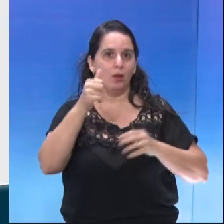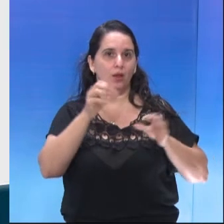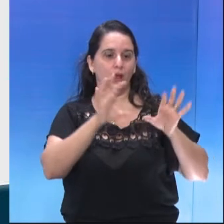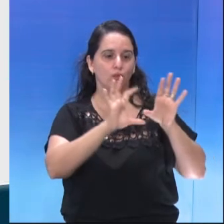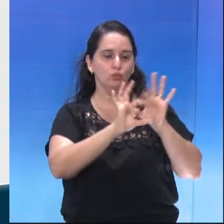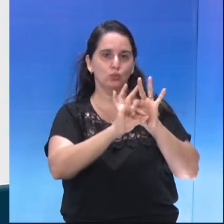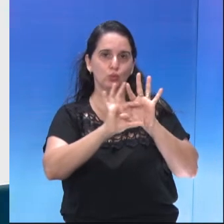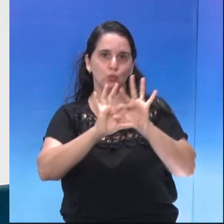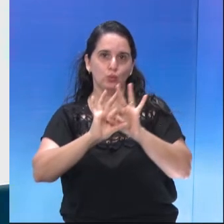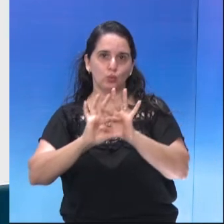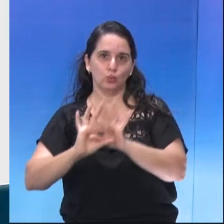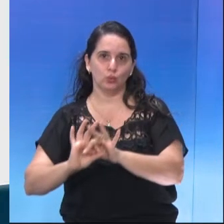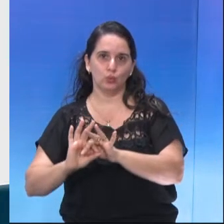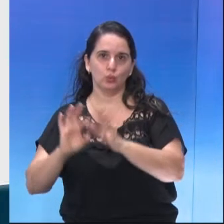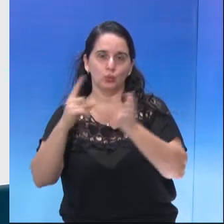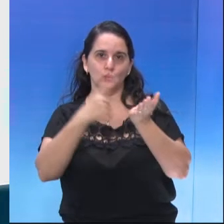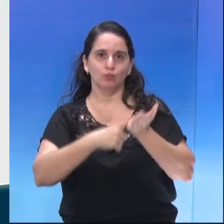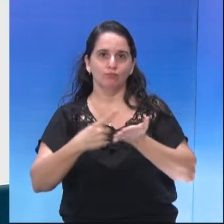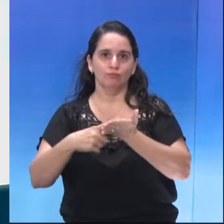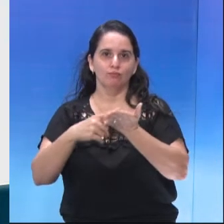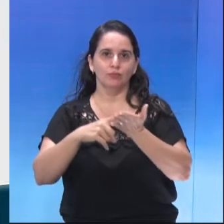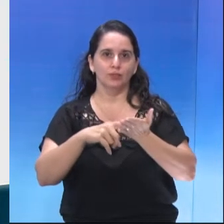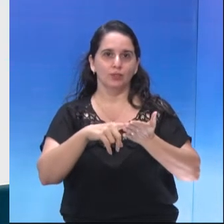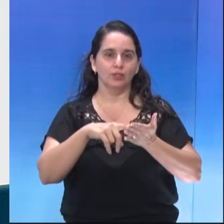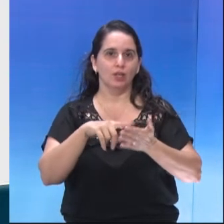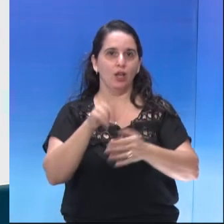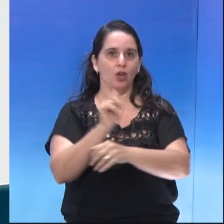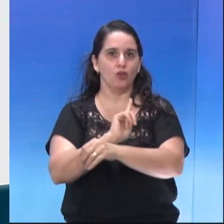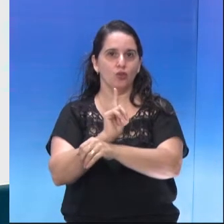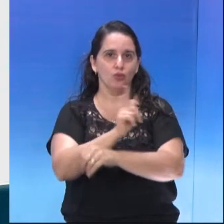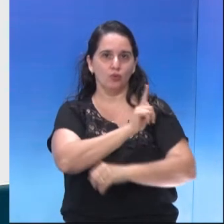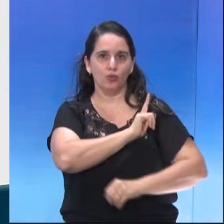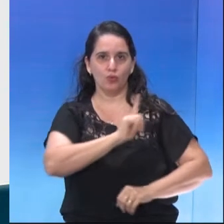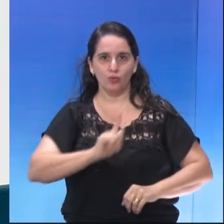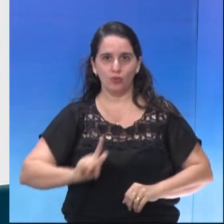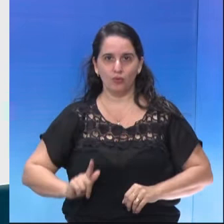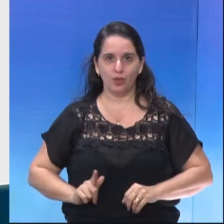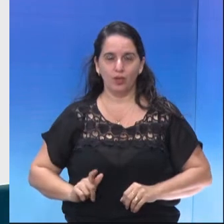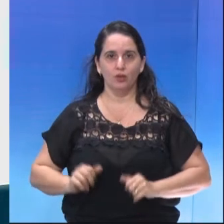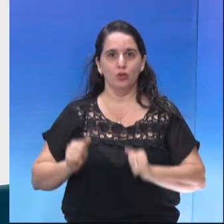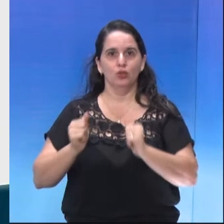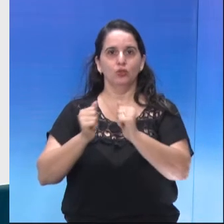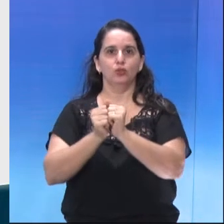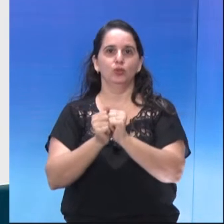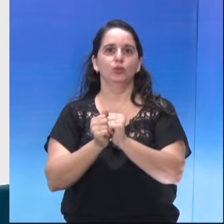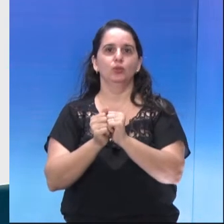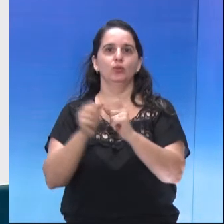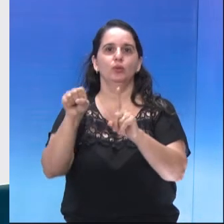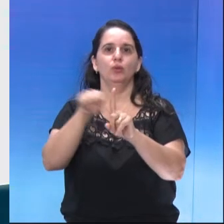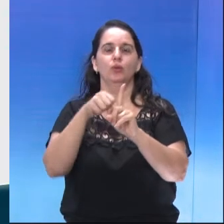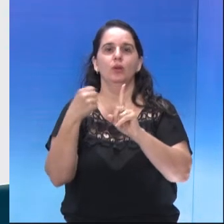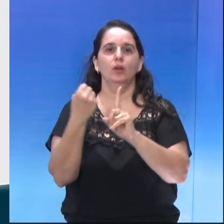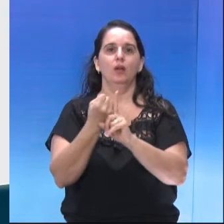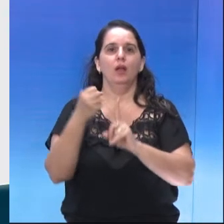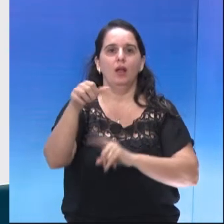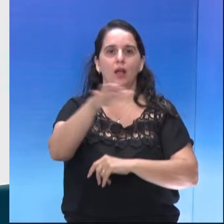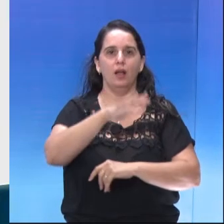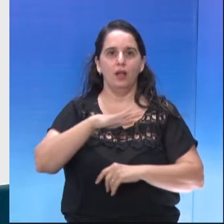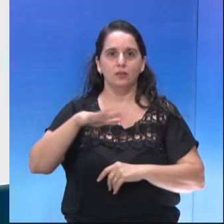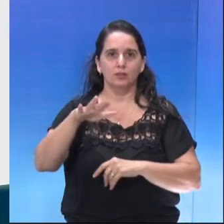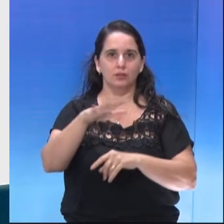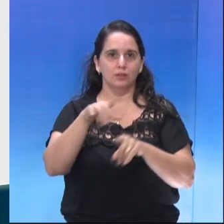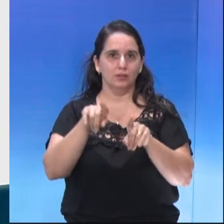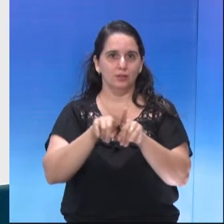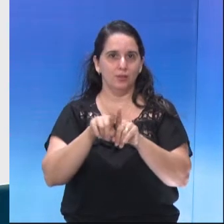aliançadas, pactuadas entre gestão ou poder público e a sociedade, inclusive você.